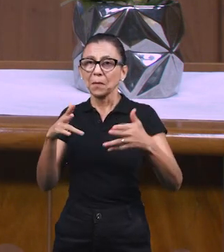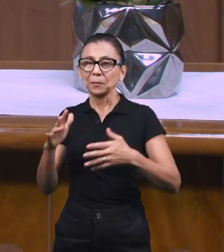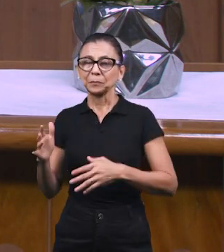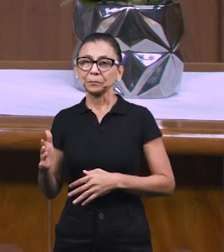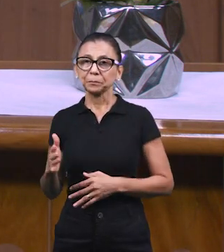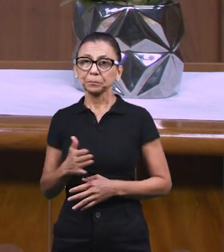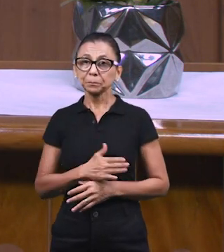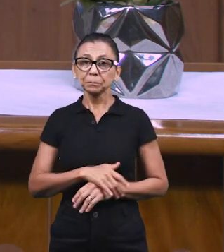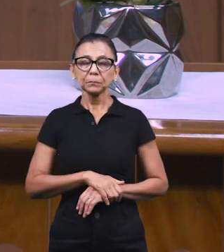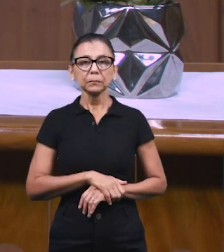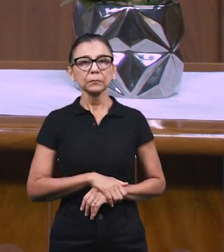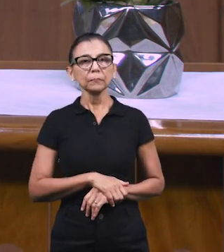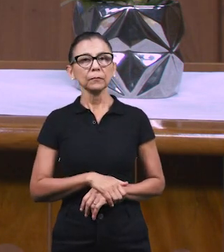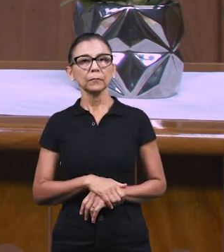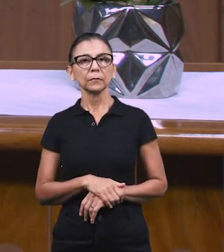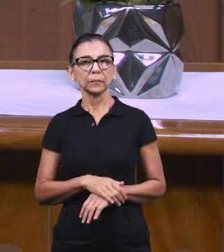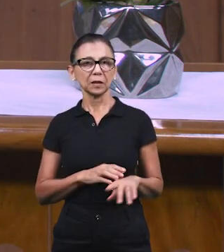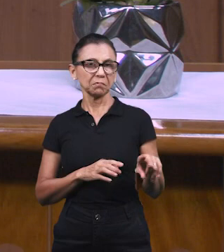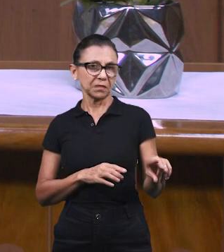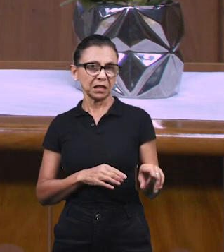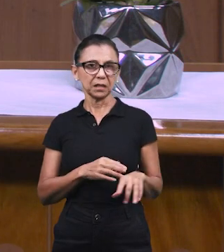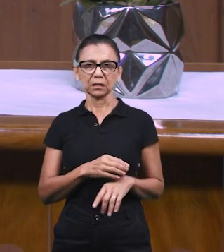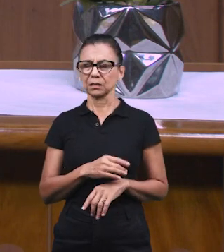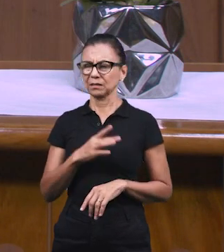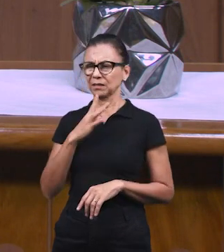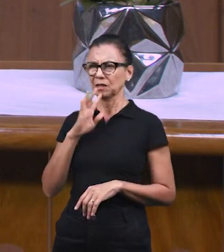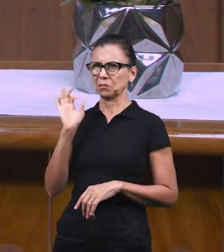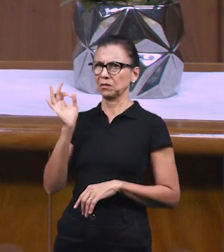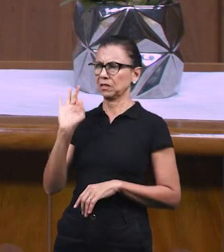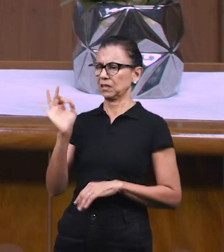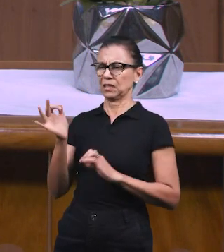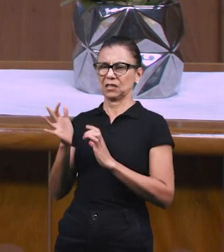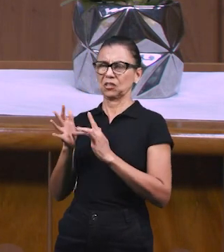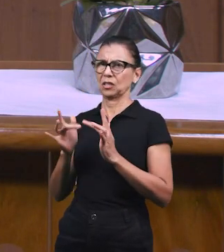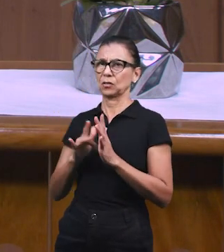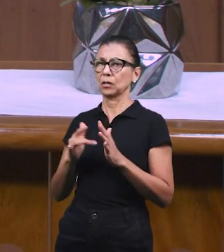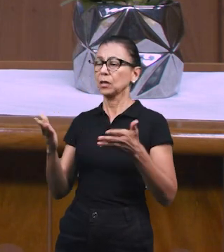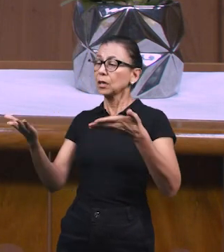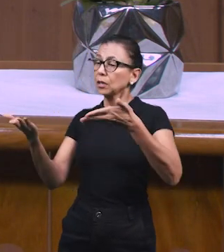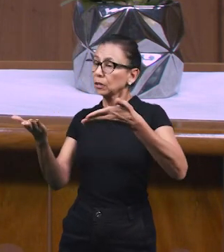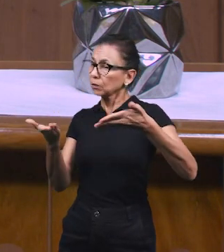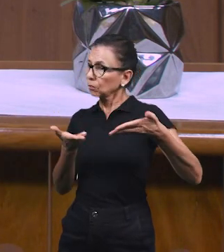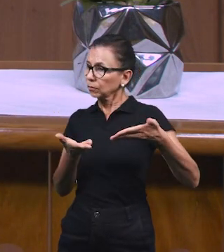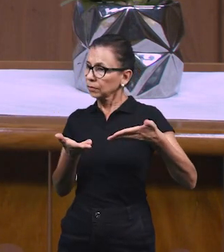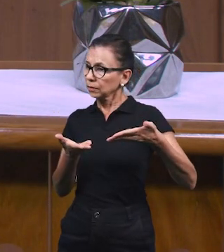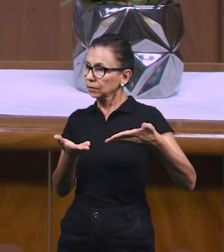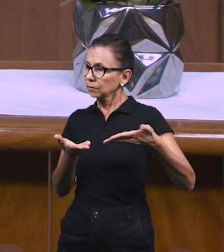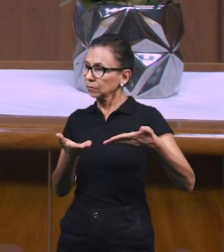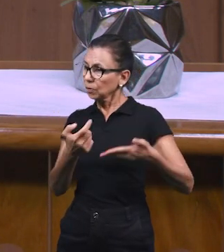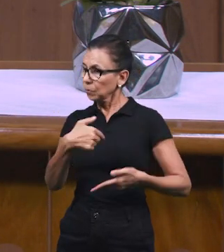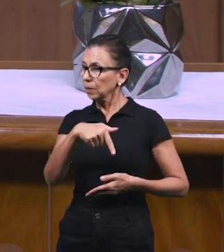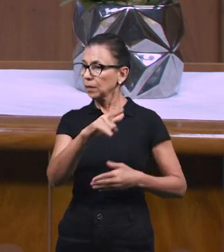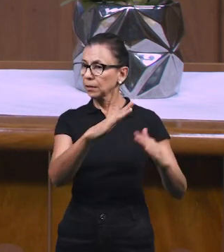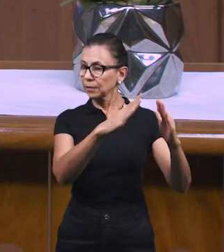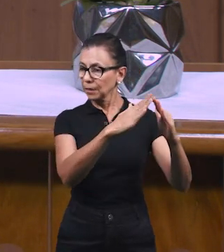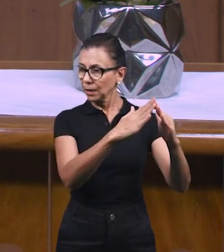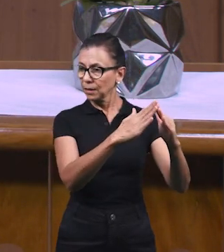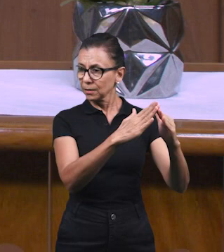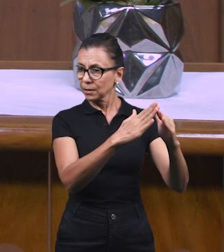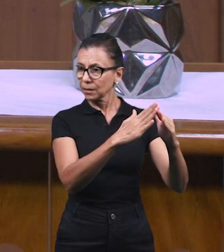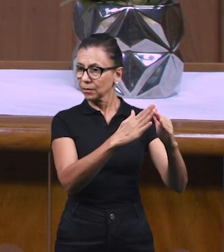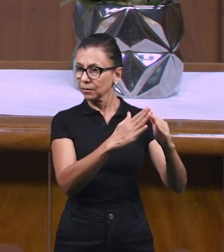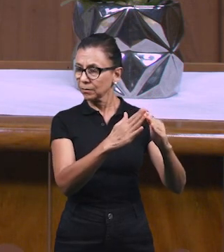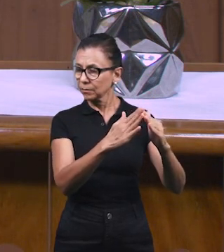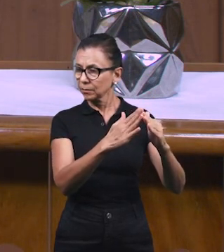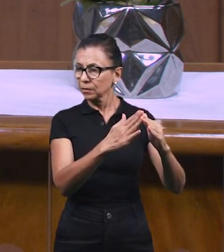entrou com eles, eles convidaram Jesus, sem saber que era Jesus, eles convidaram Jesus para entrar e para ficar com eles,